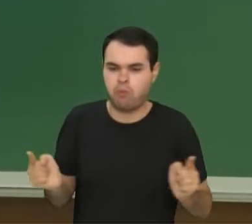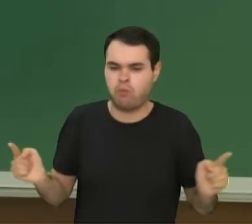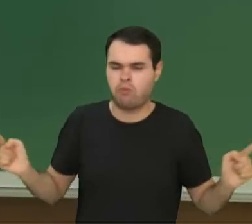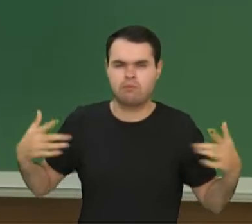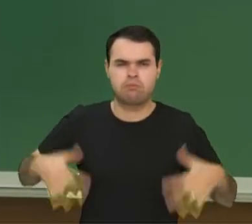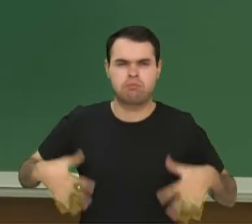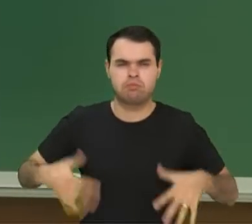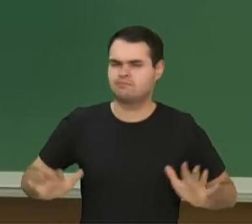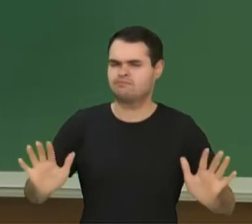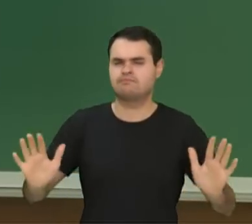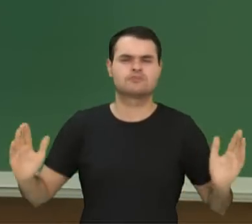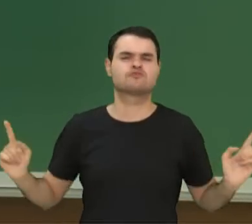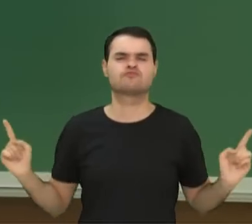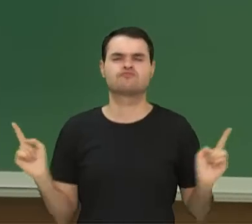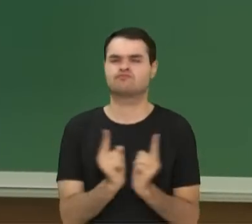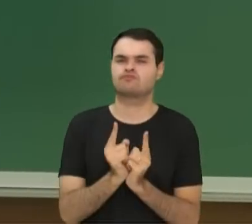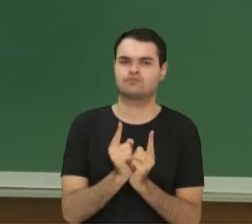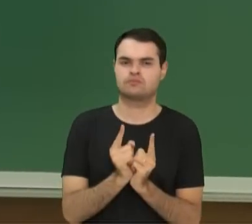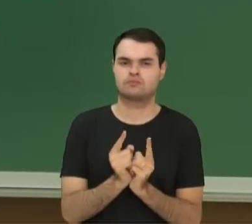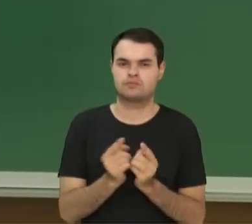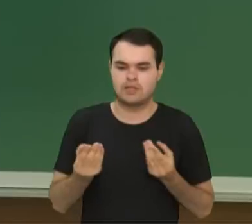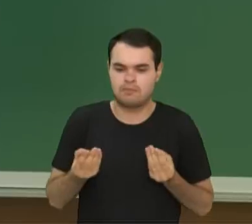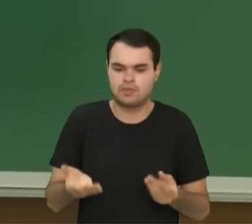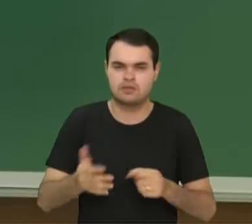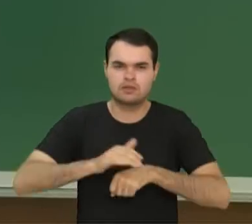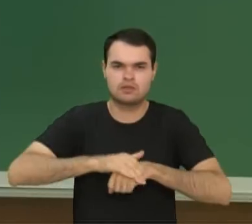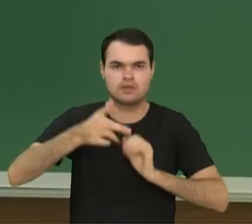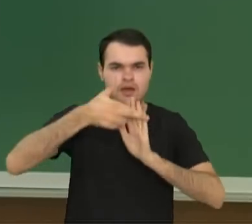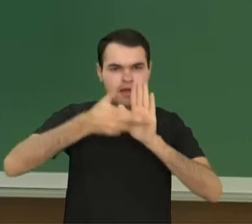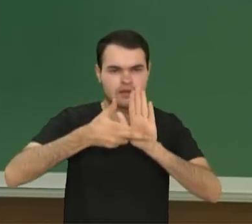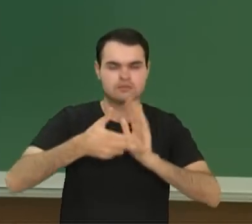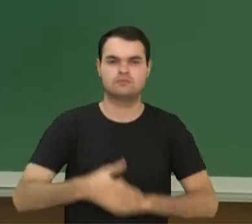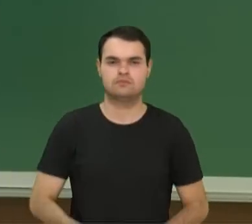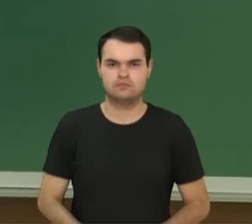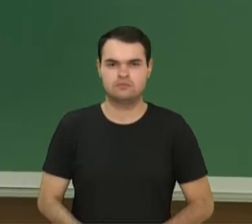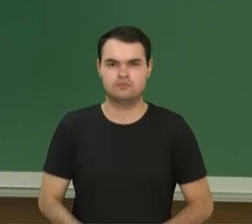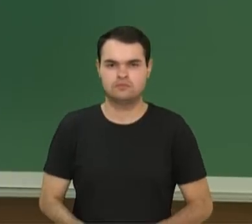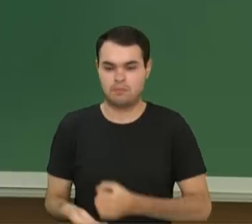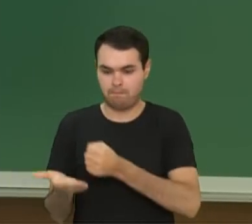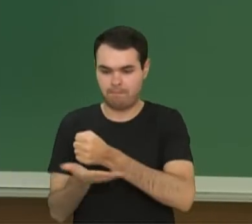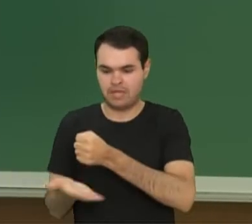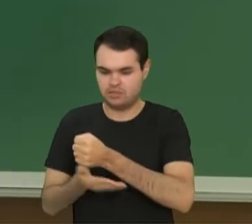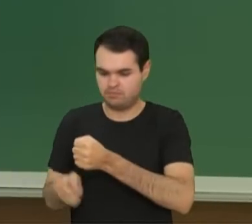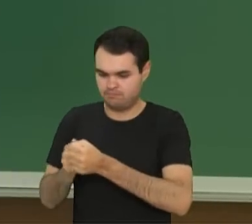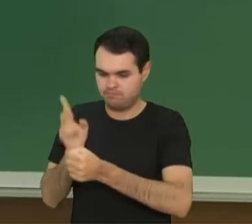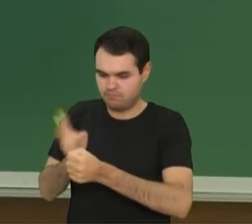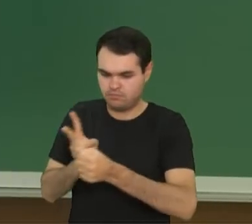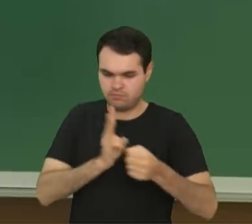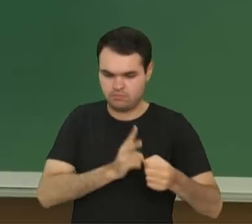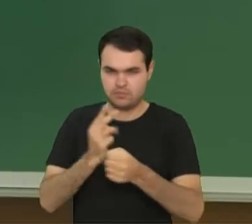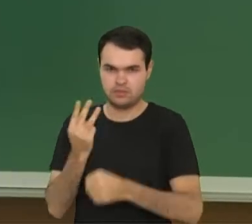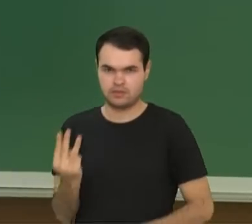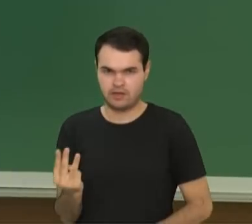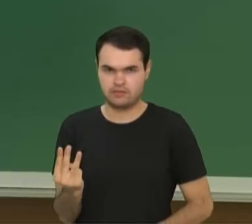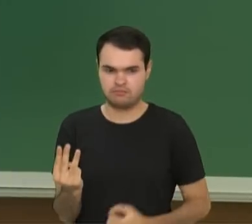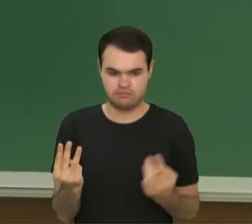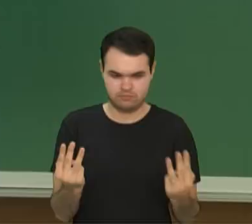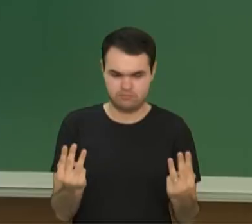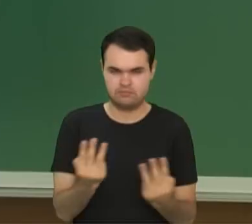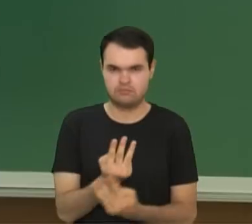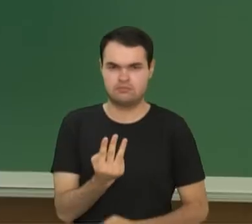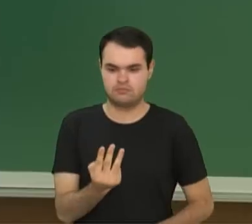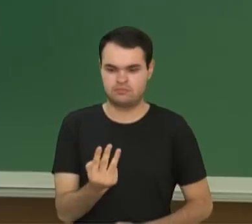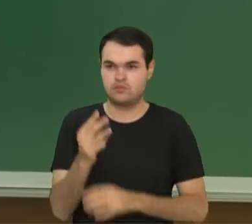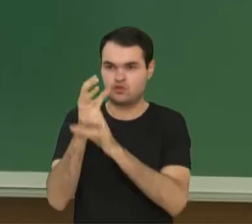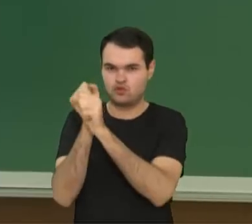exemplo. Então, aplicando a propriedade nesse caso aqui, eu vou repetir a base, 3, e soma os expoentes. 4